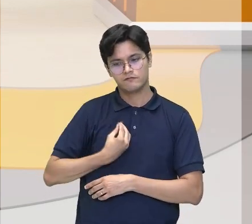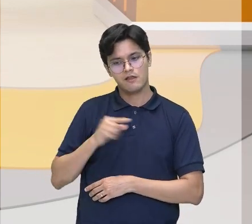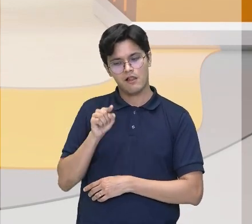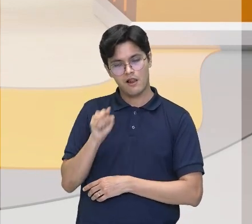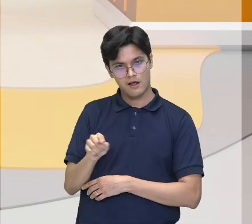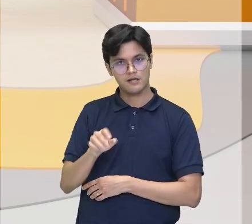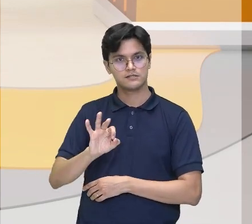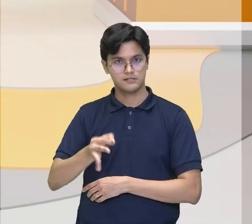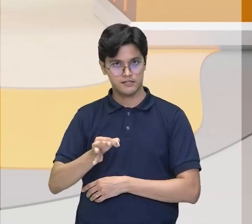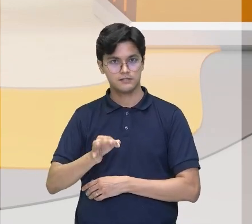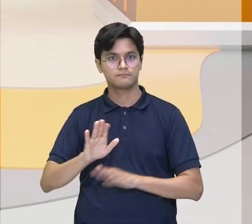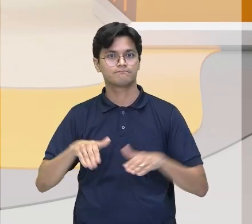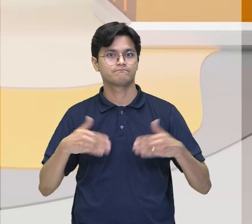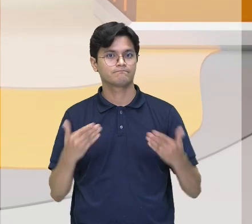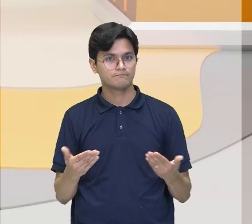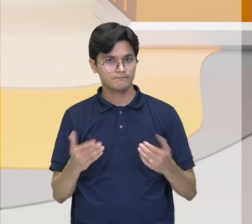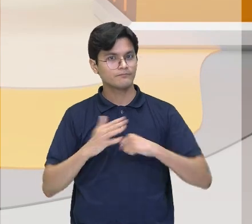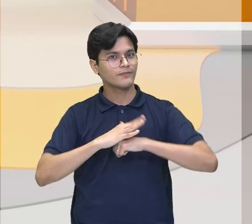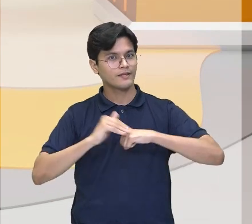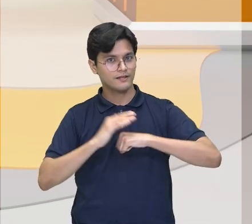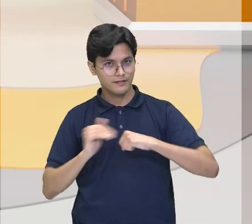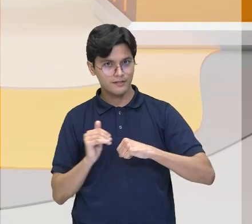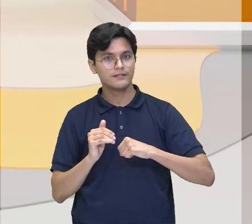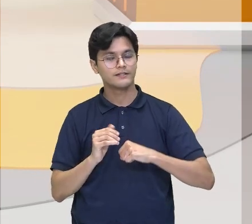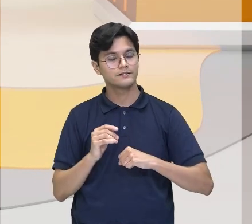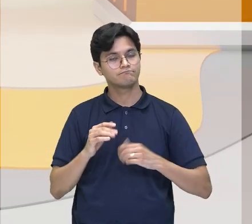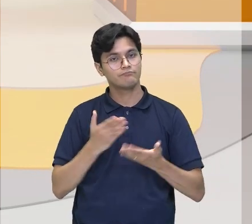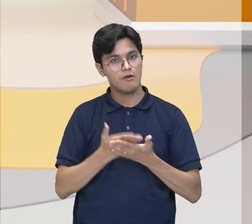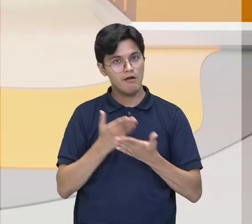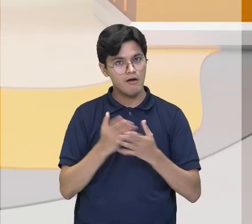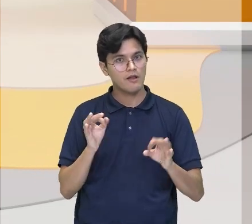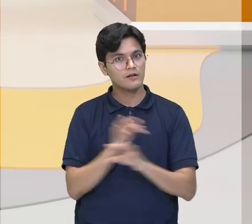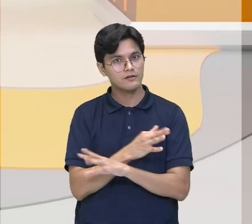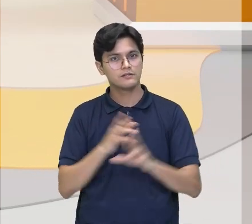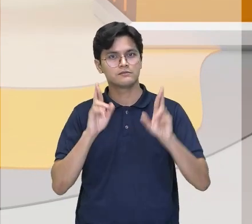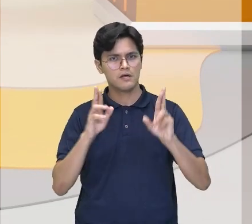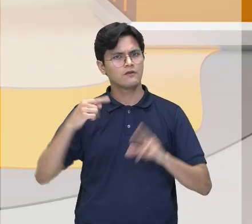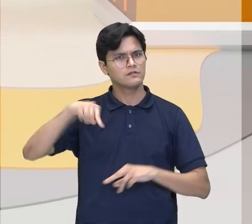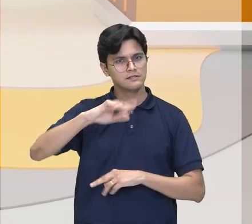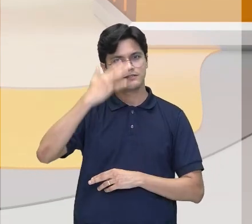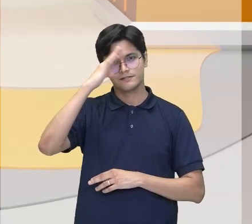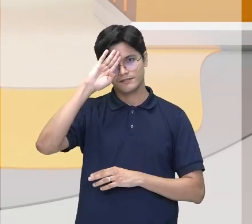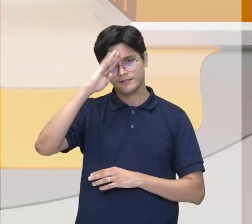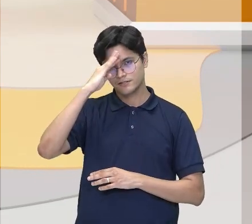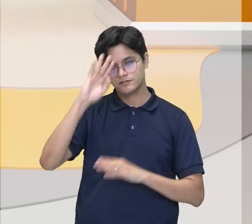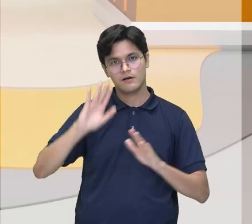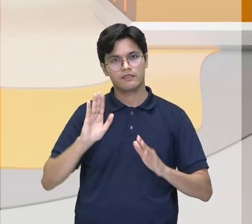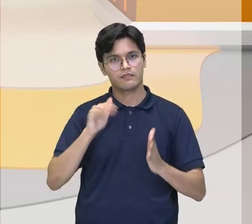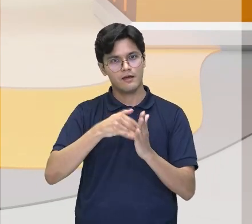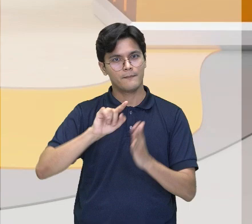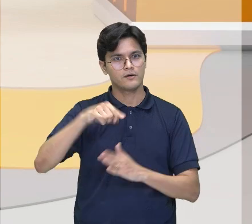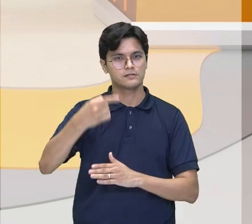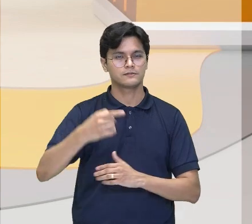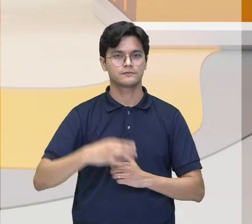certo? Então, queridos, esta foi a nossa aula. Espero que tenham entendido e até a próxima!